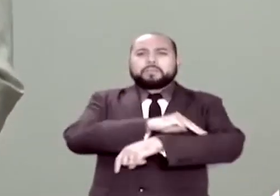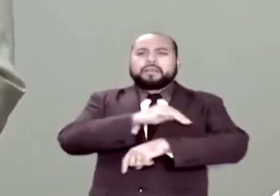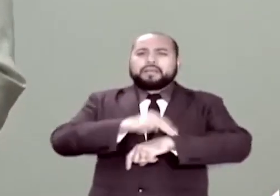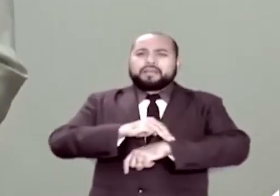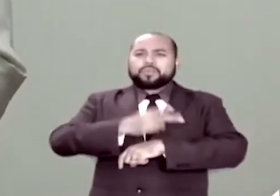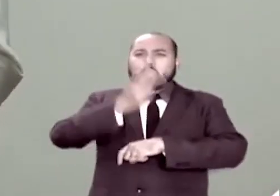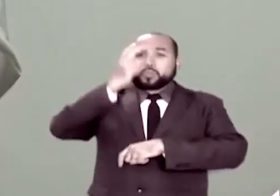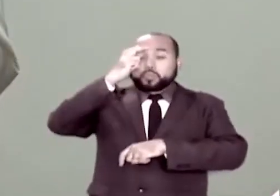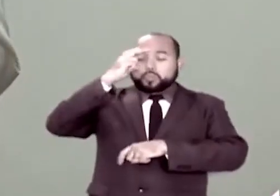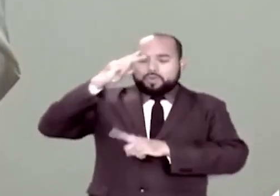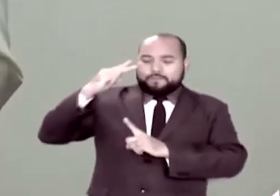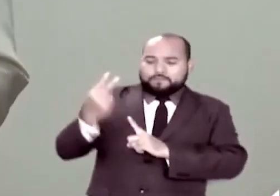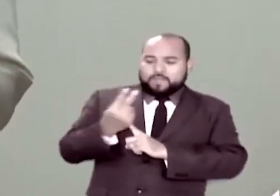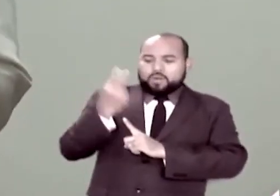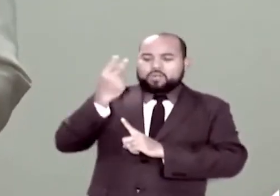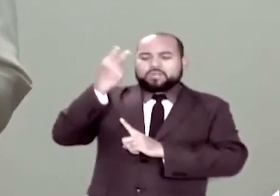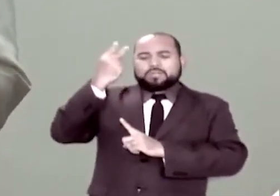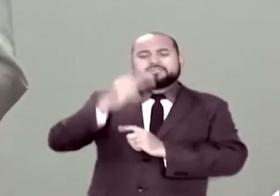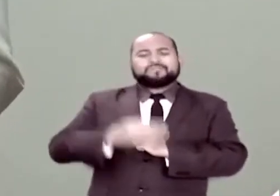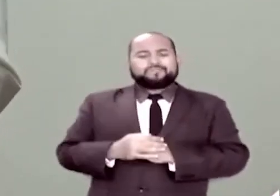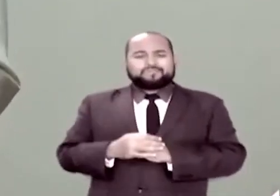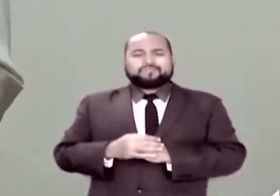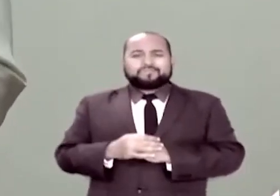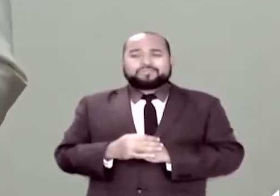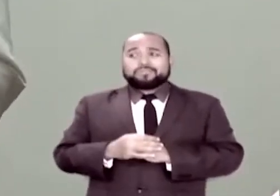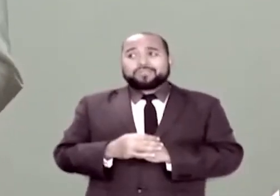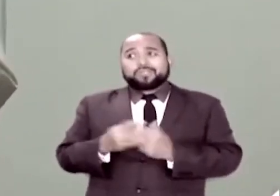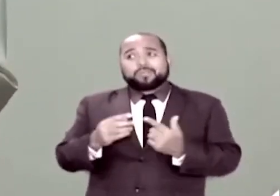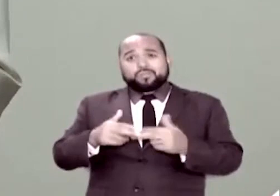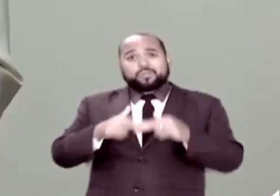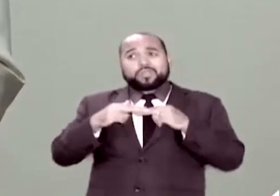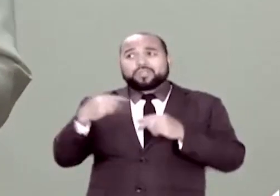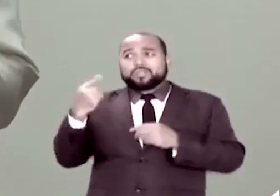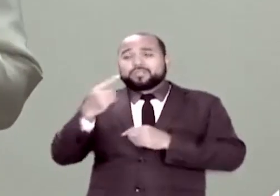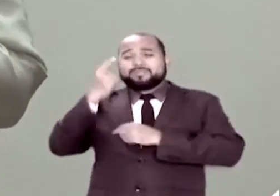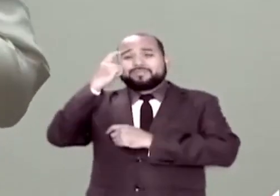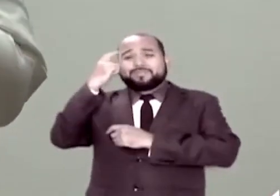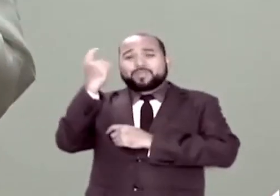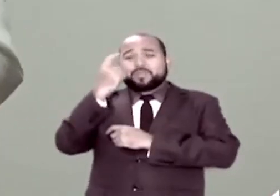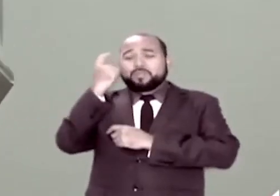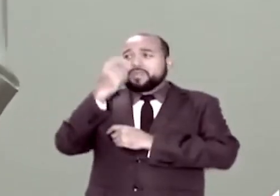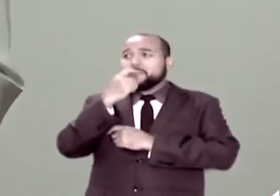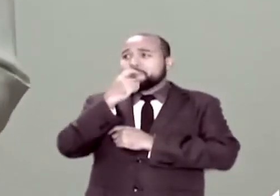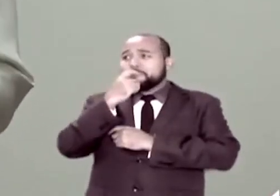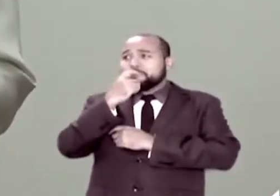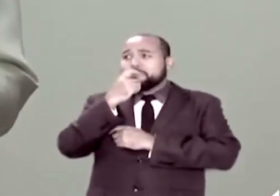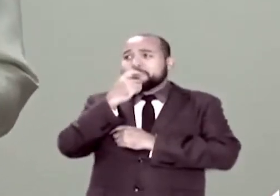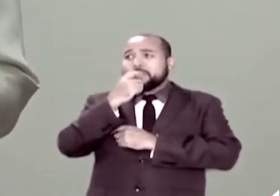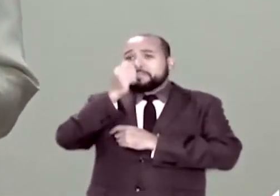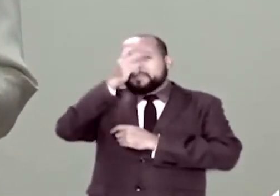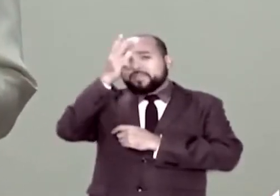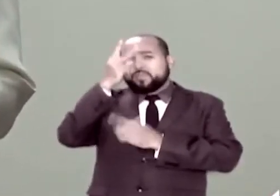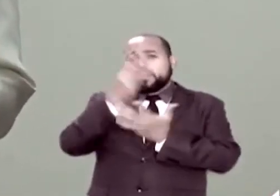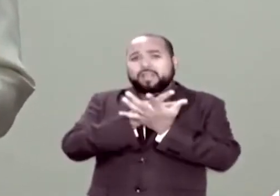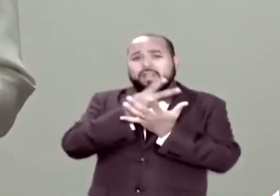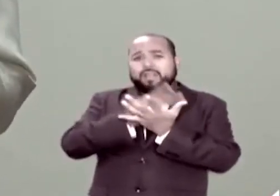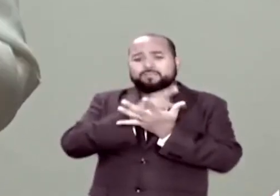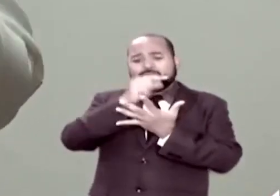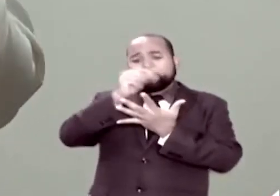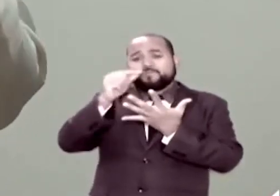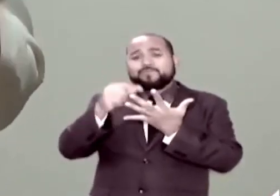nosso território então assim nós ficamos muito preocupados com esses erros com essa Constância de problemas que vem